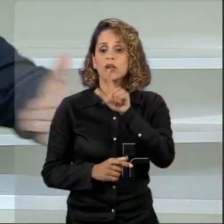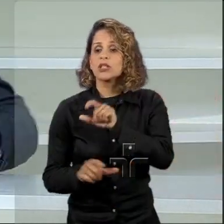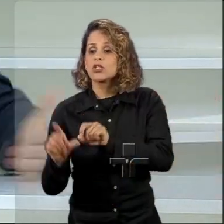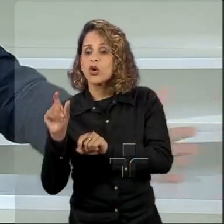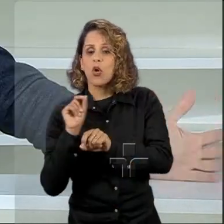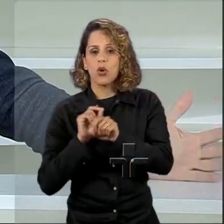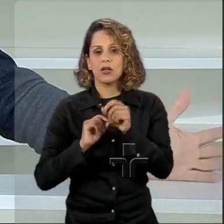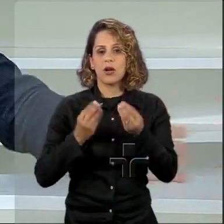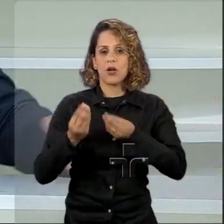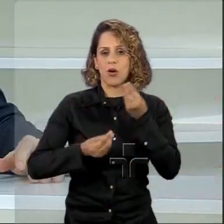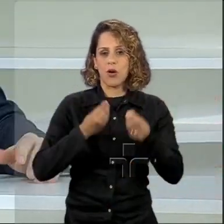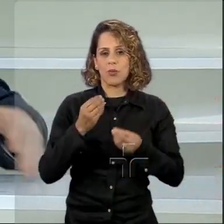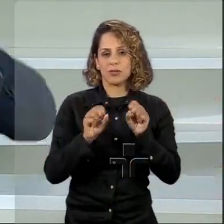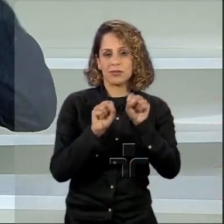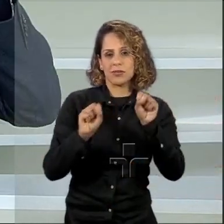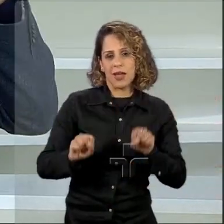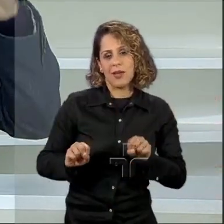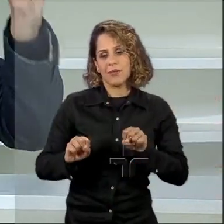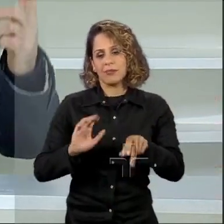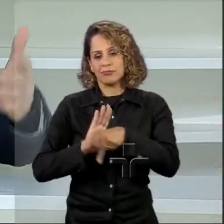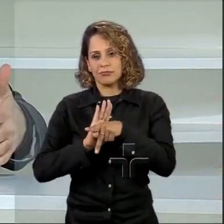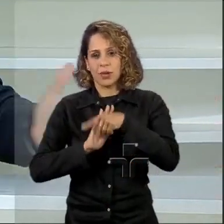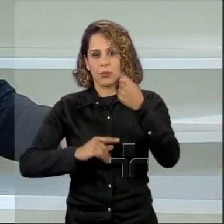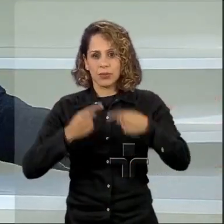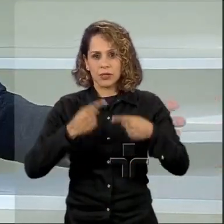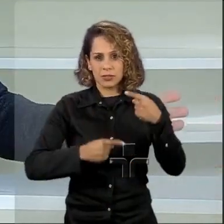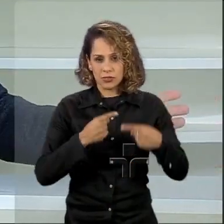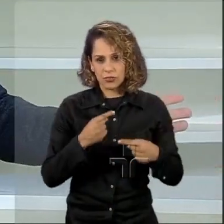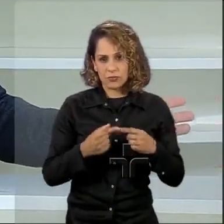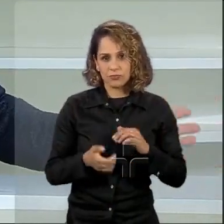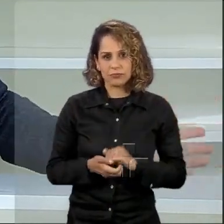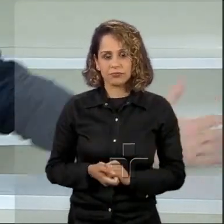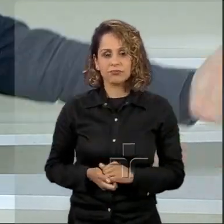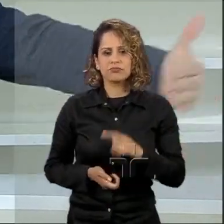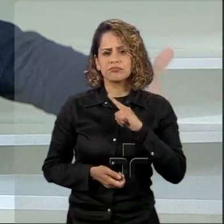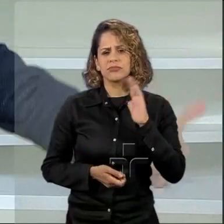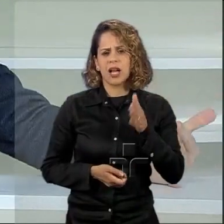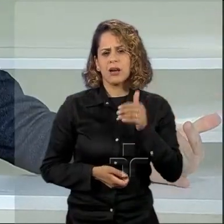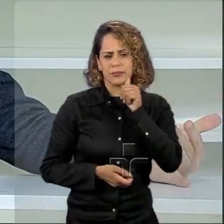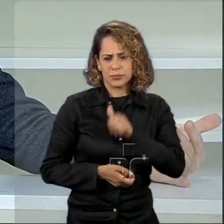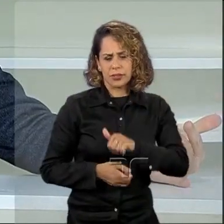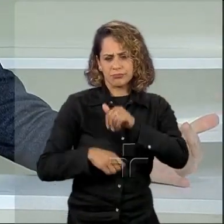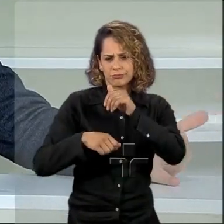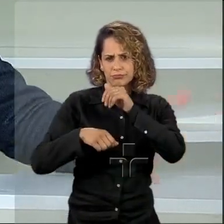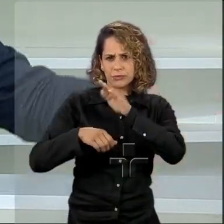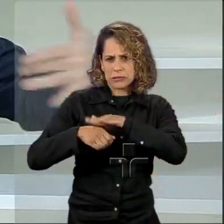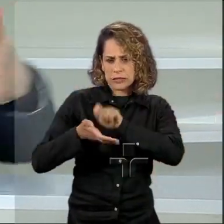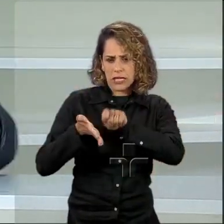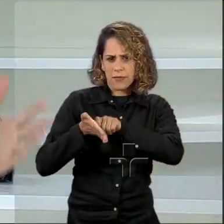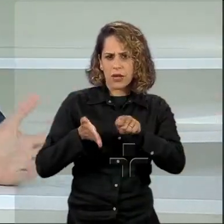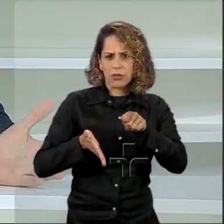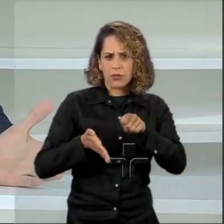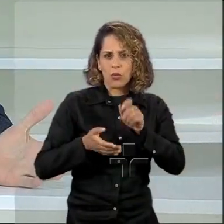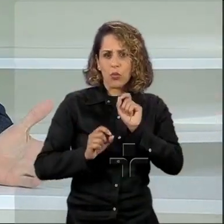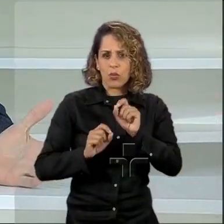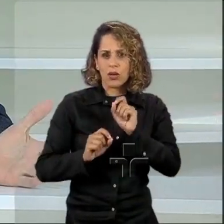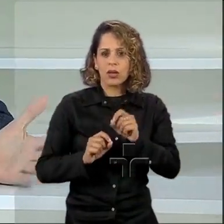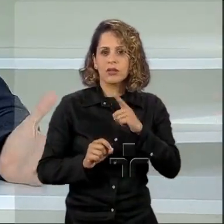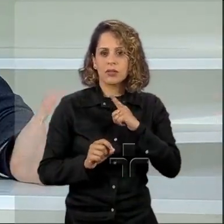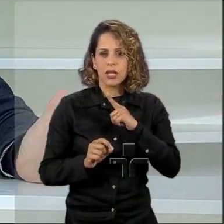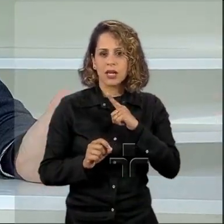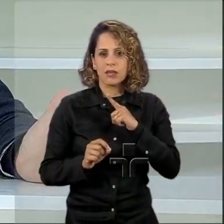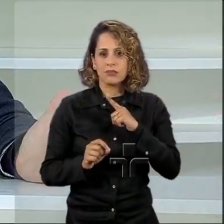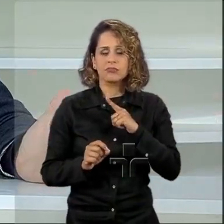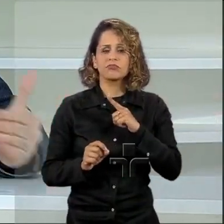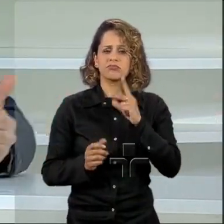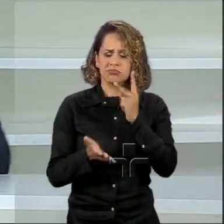político. Aí você vai, a Maria Cristina escreveu isso faz muito tempo, que essa eleição ia ir pelos extremos, que não ia ir pelo centro.